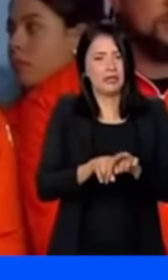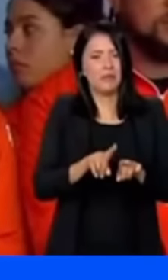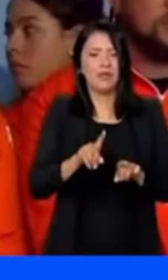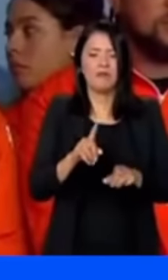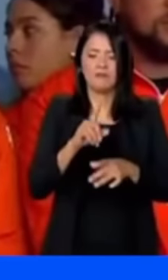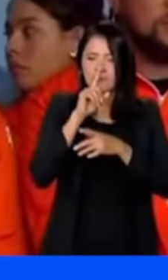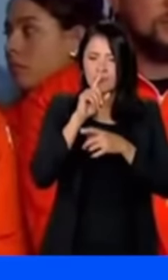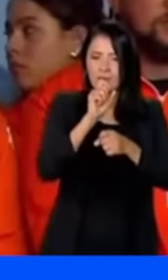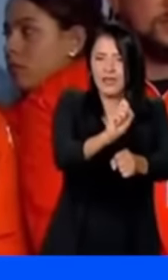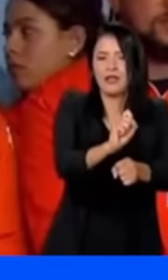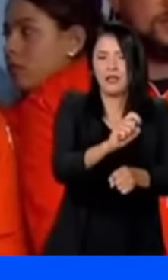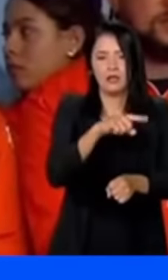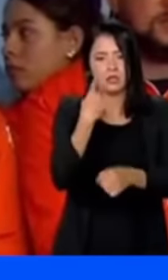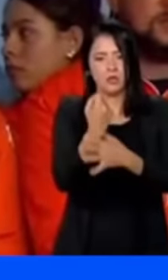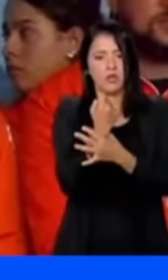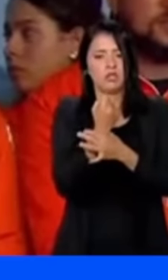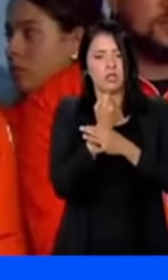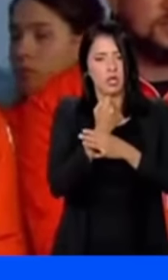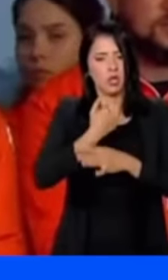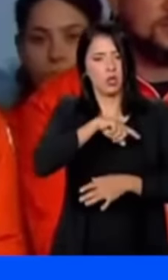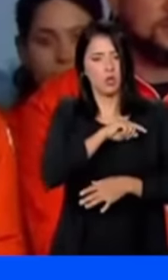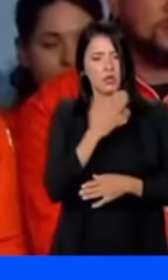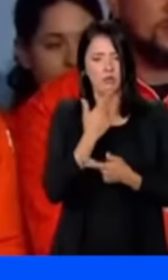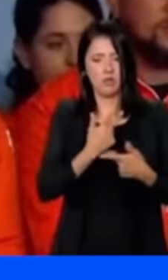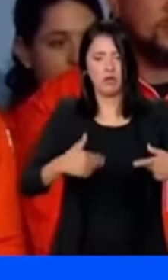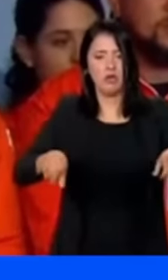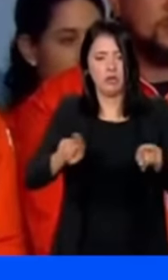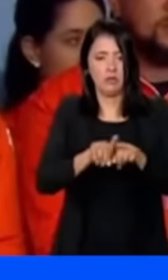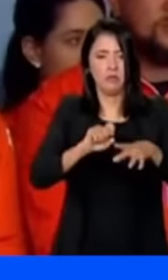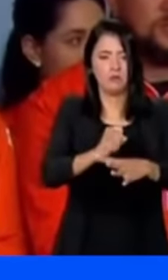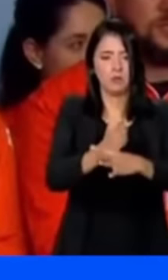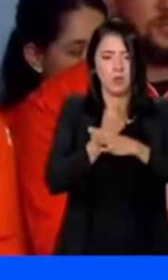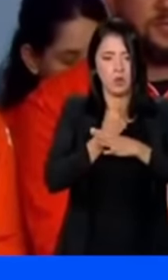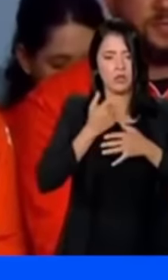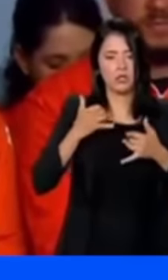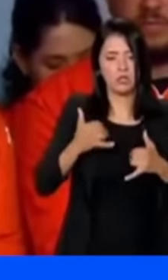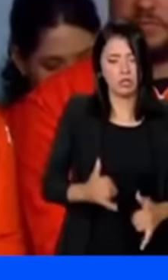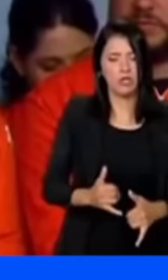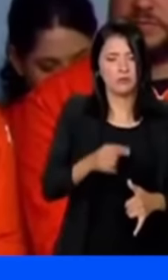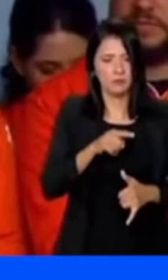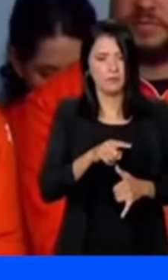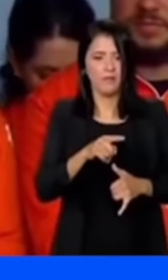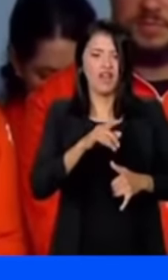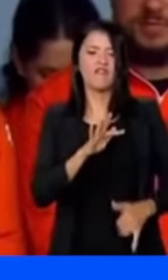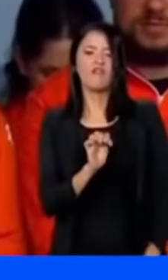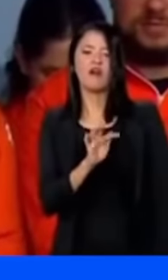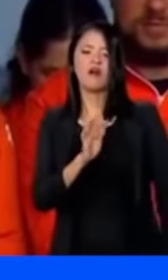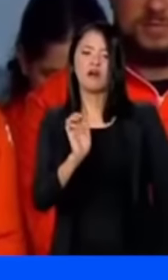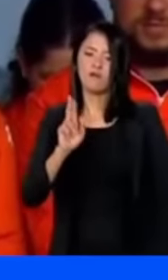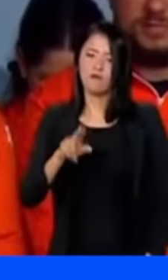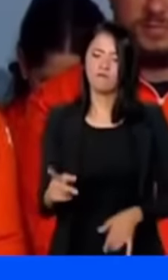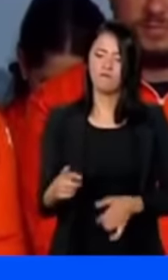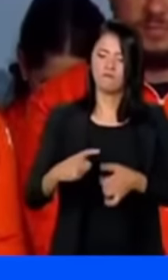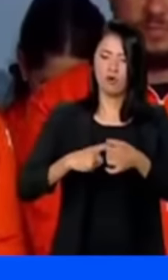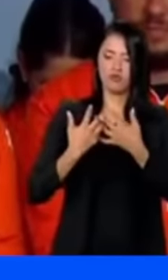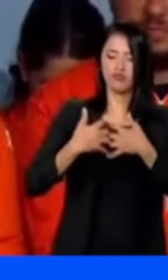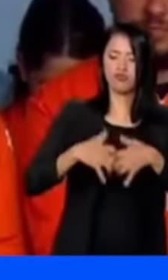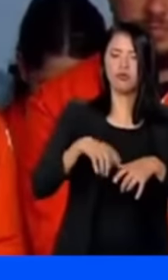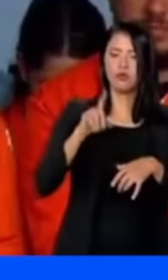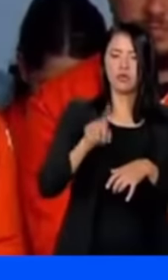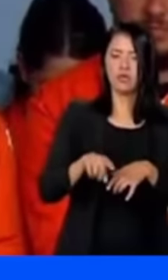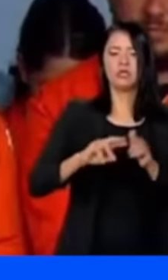segurança alimentar e energética. A retomada das operações da Fafem também significa